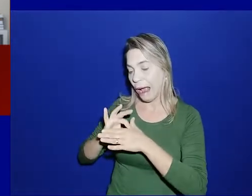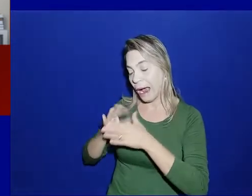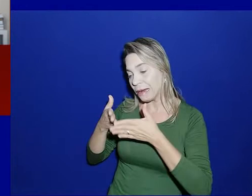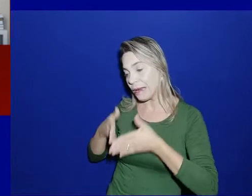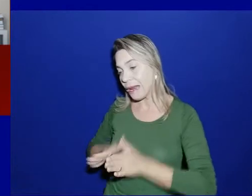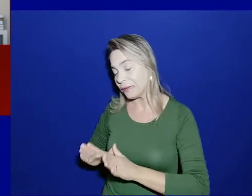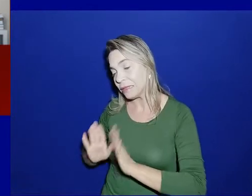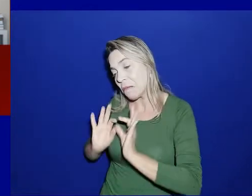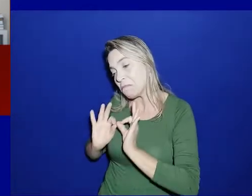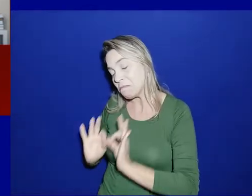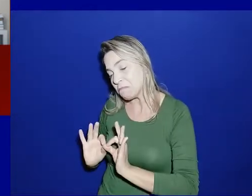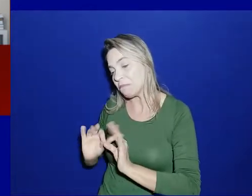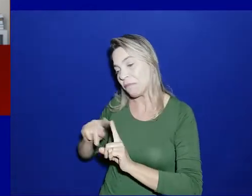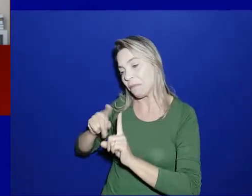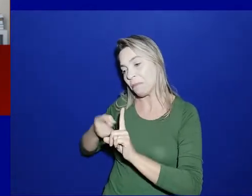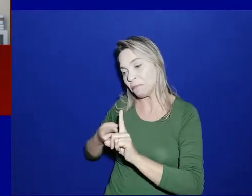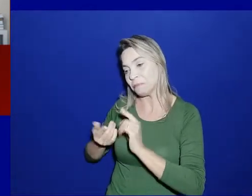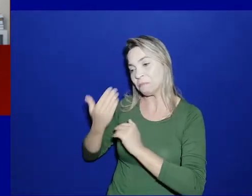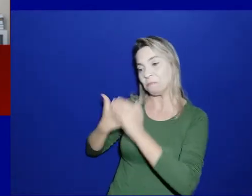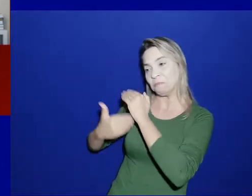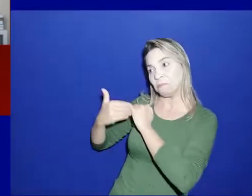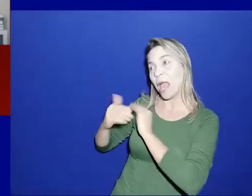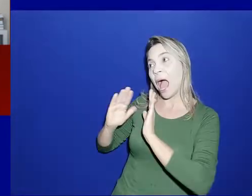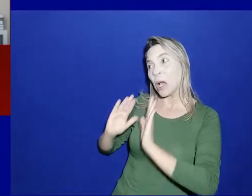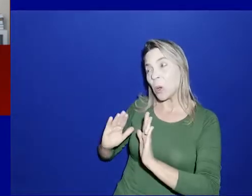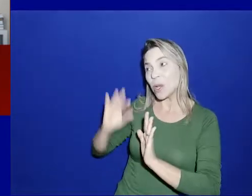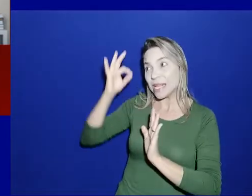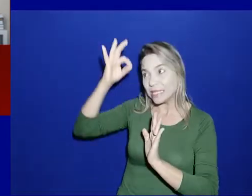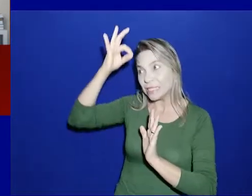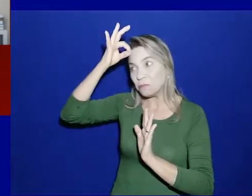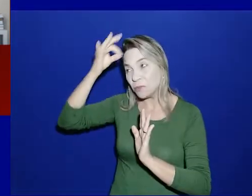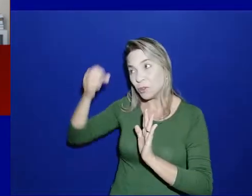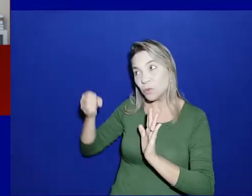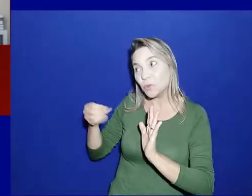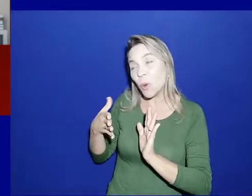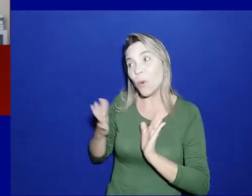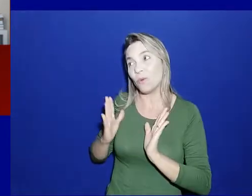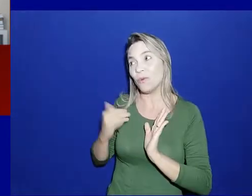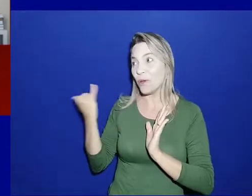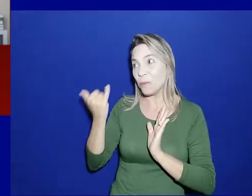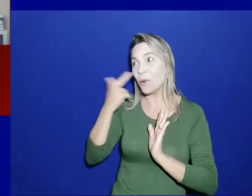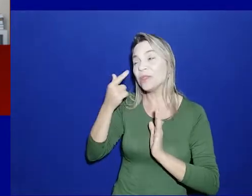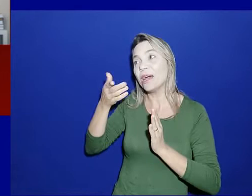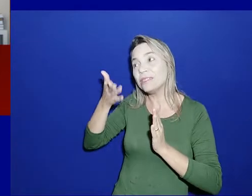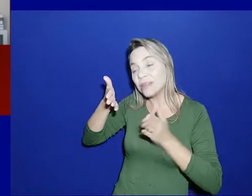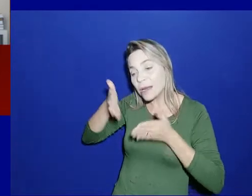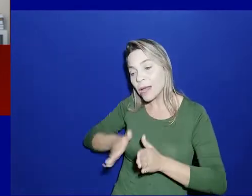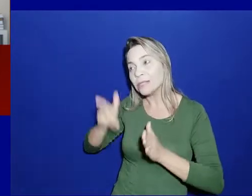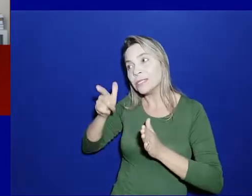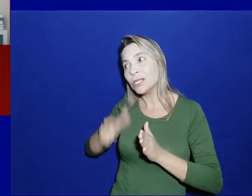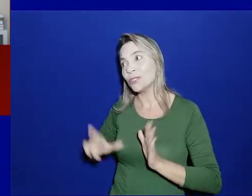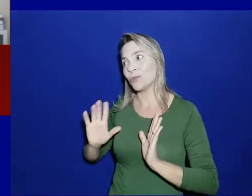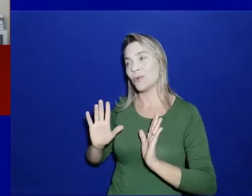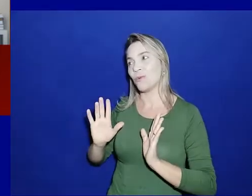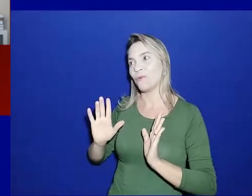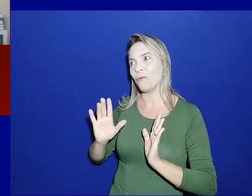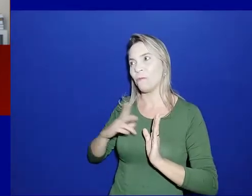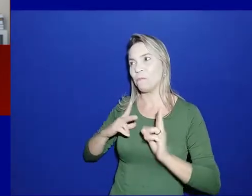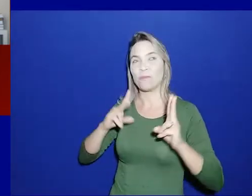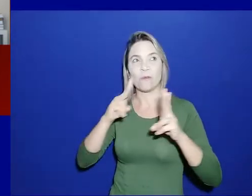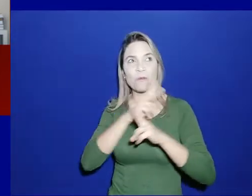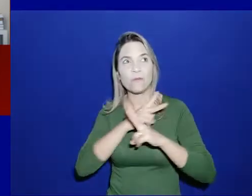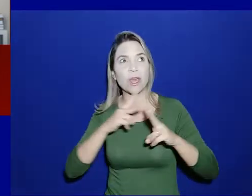que é nascido do Espírito é Espírito. Não te admires de eu te dizer, importa-vos nascer de novo. O vento sopra onde